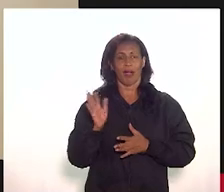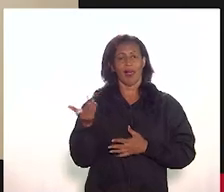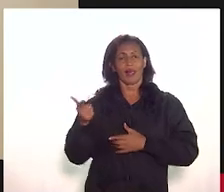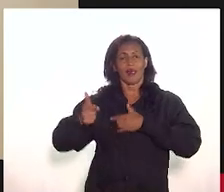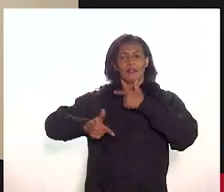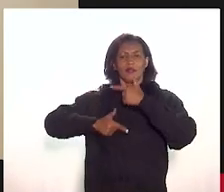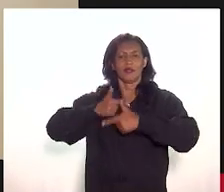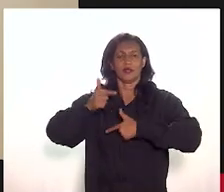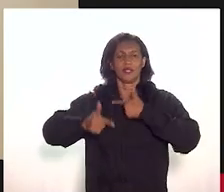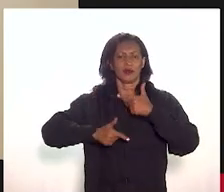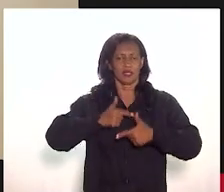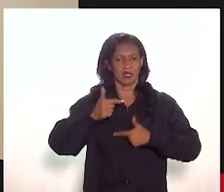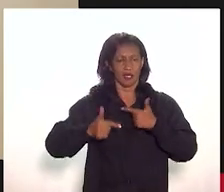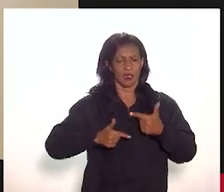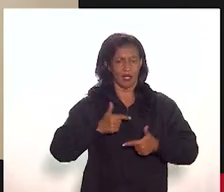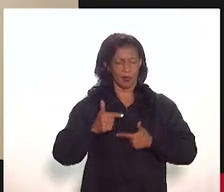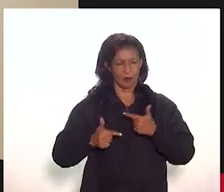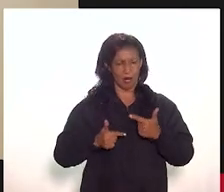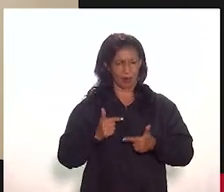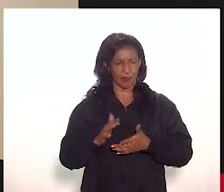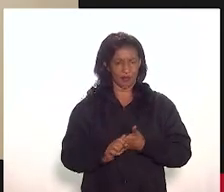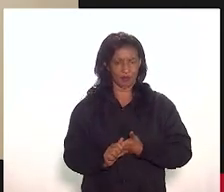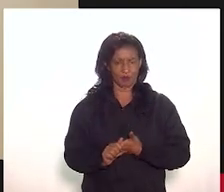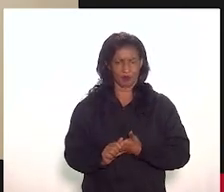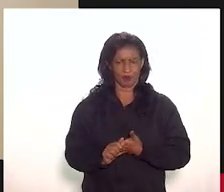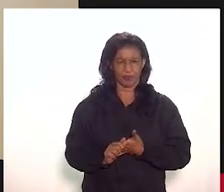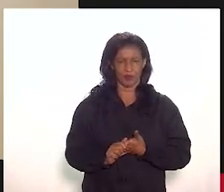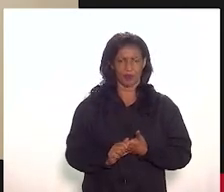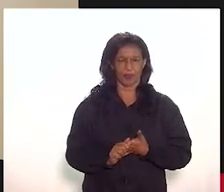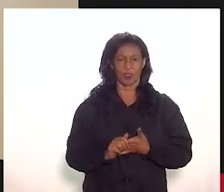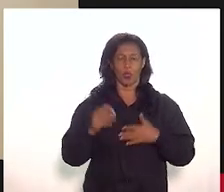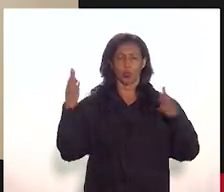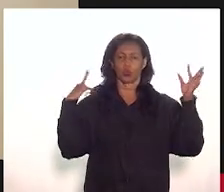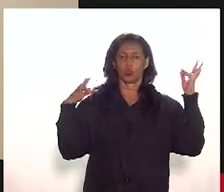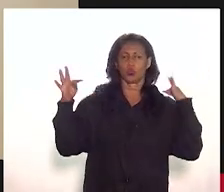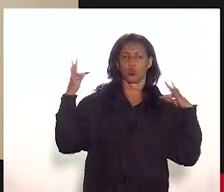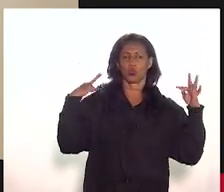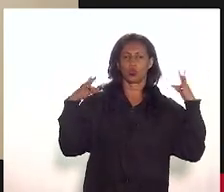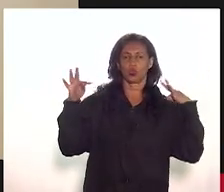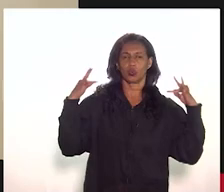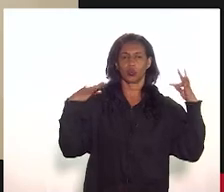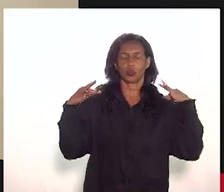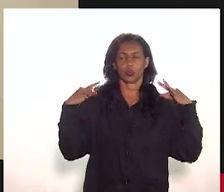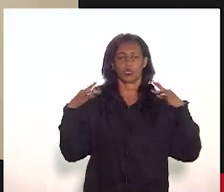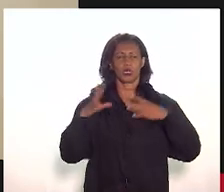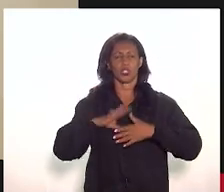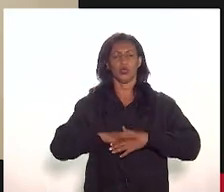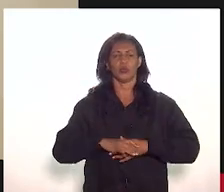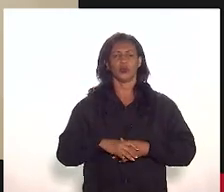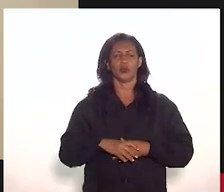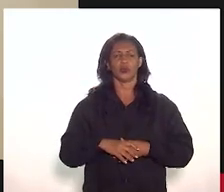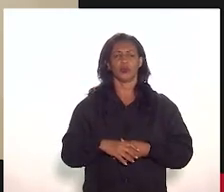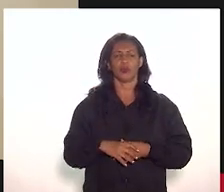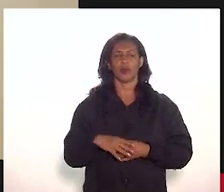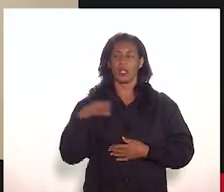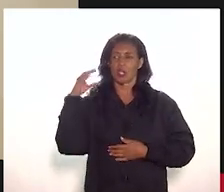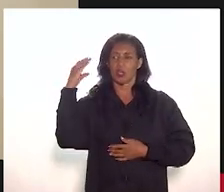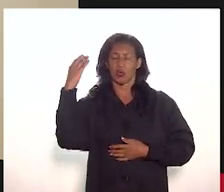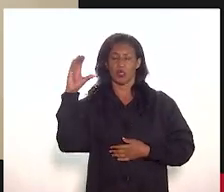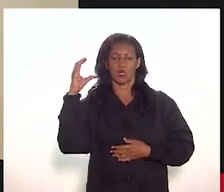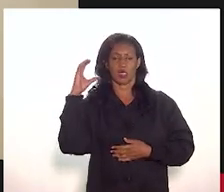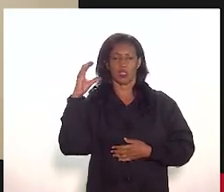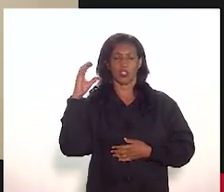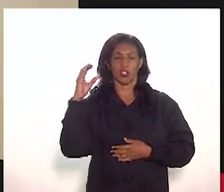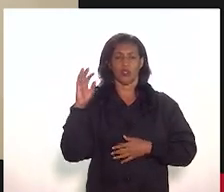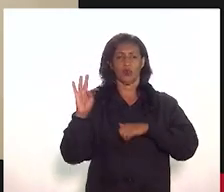preservação estudo pesquisa educação contemplação e turismo conjuntos e coleções de valor histórico artístico científico